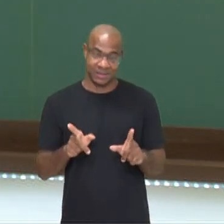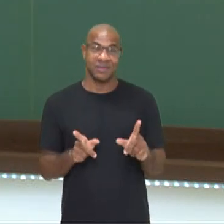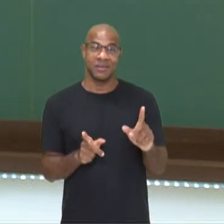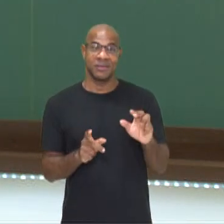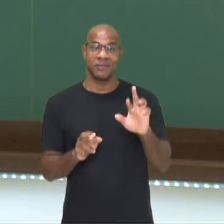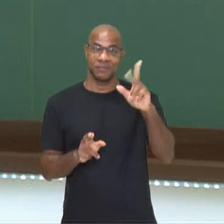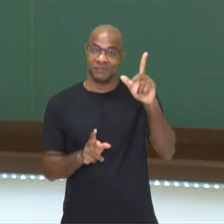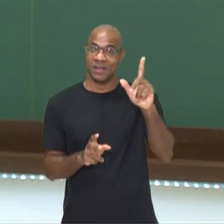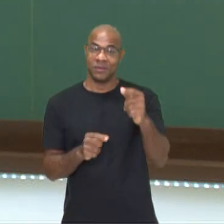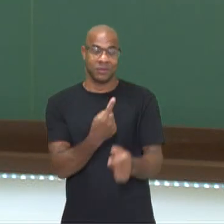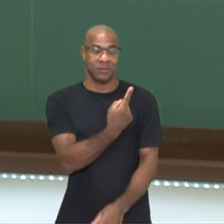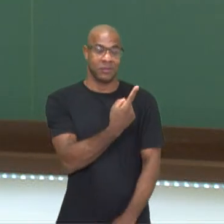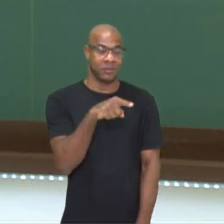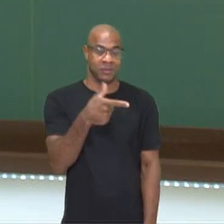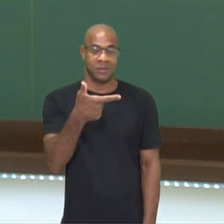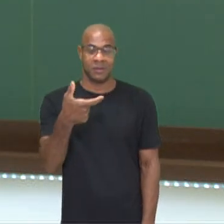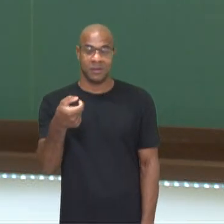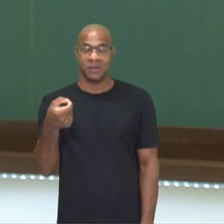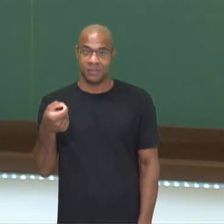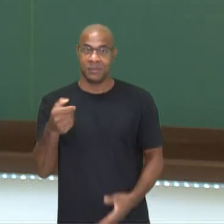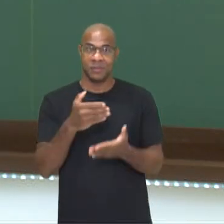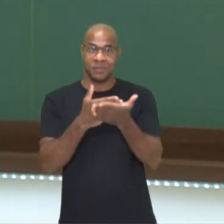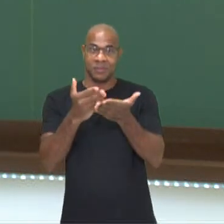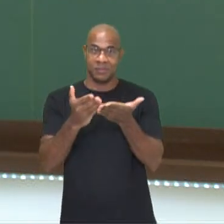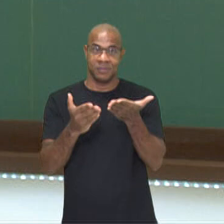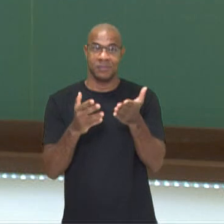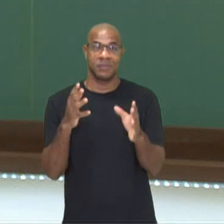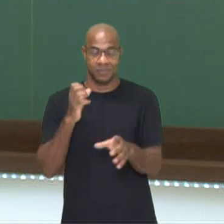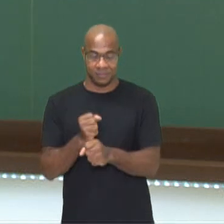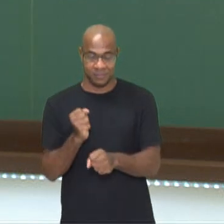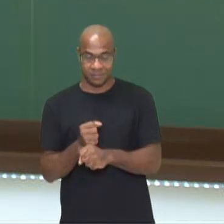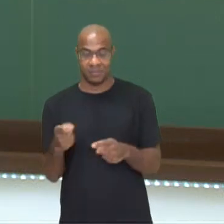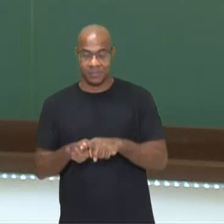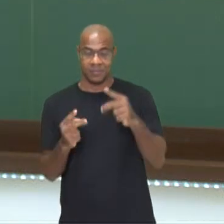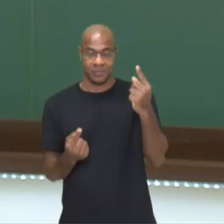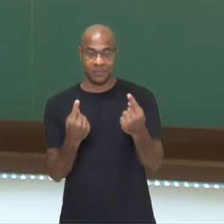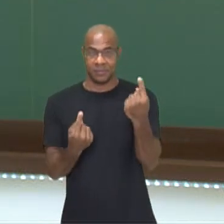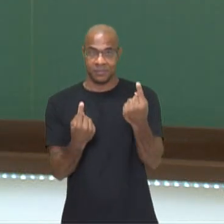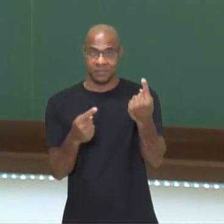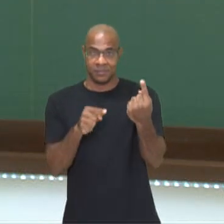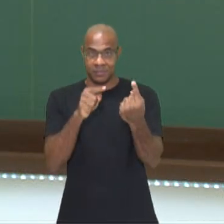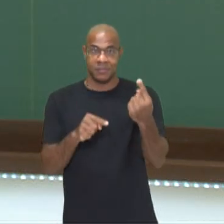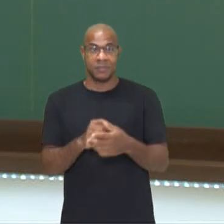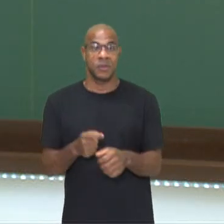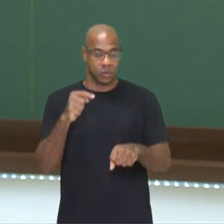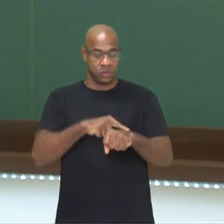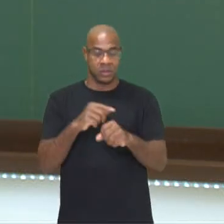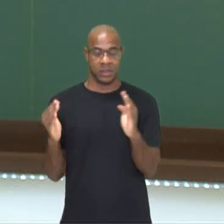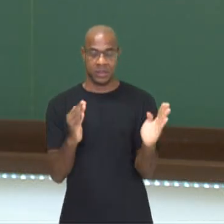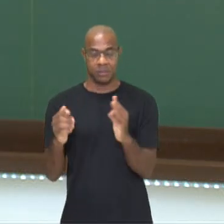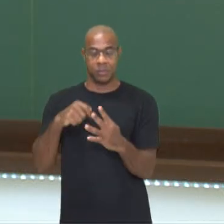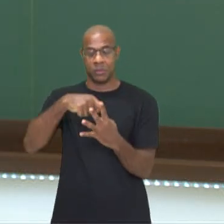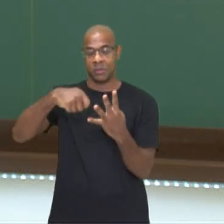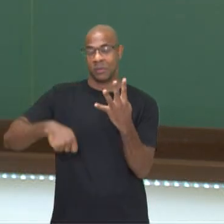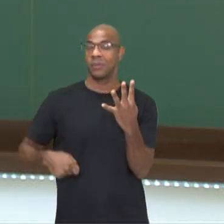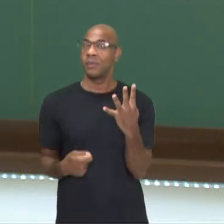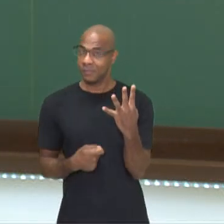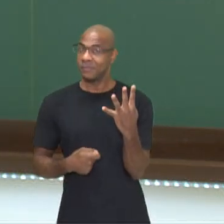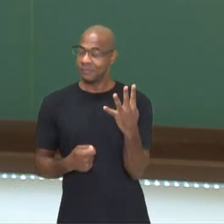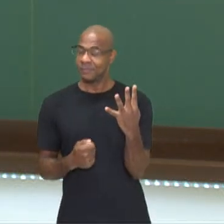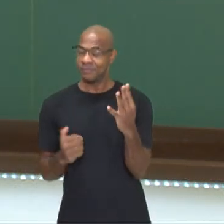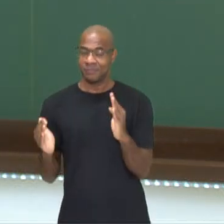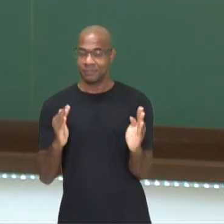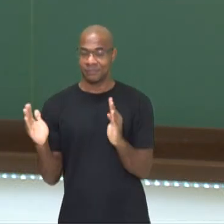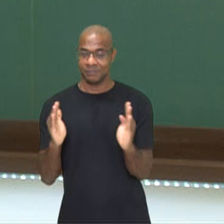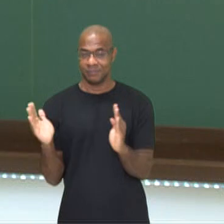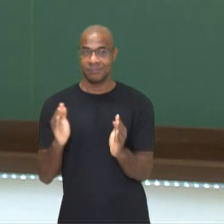entre o valor total e o valor inicial, né? Seja os R$ 300. O tempo foram 4 meses,